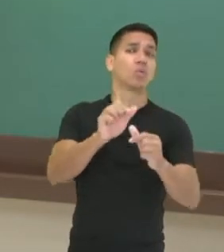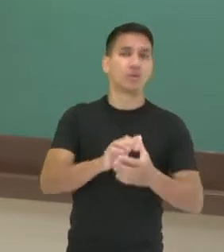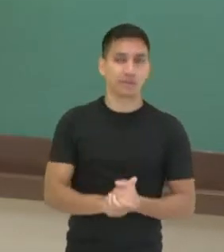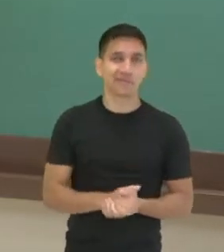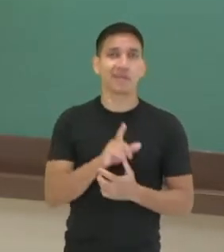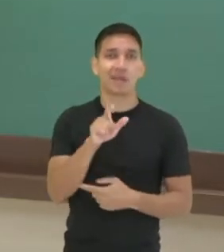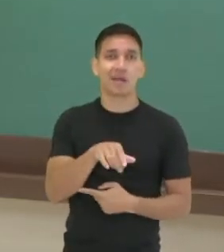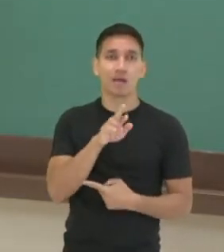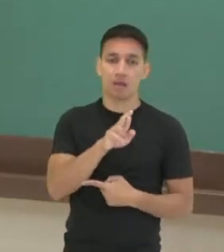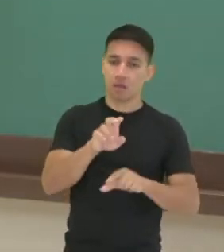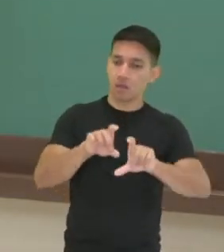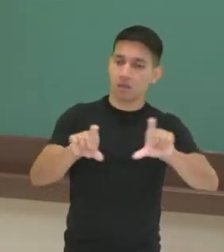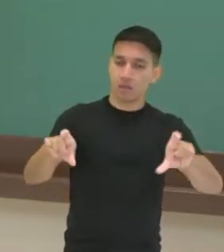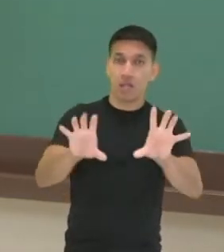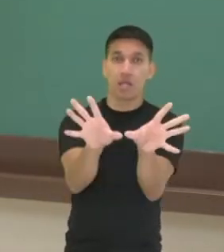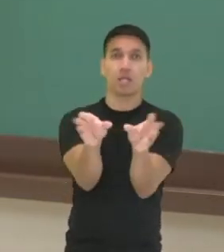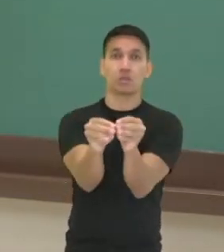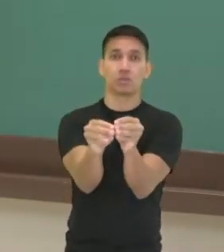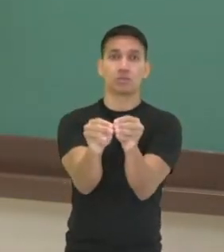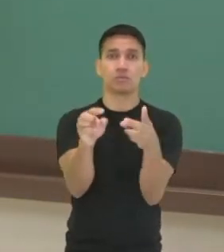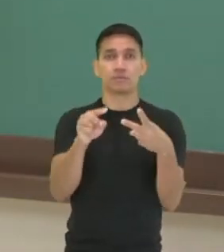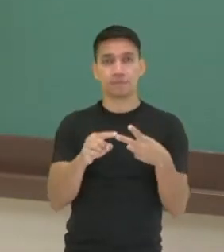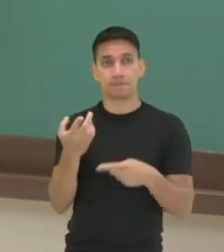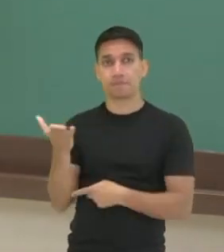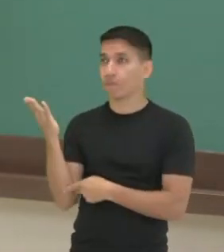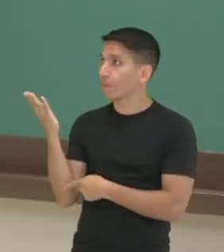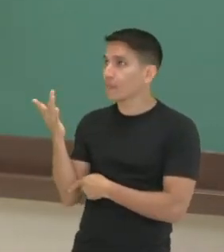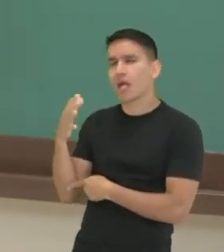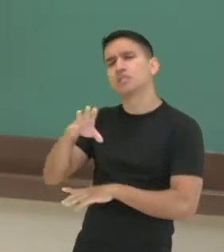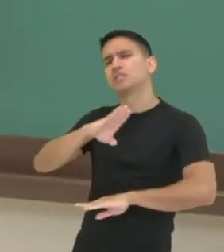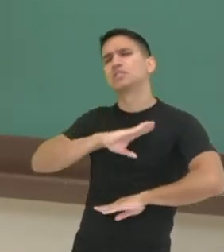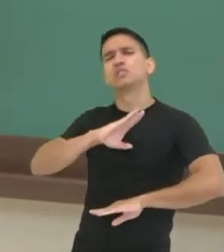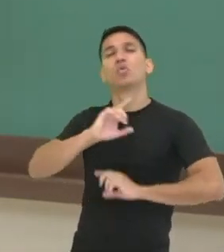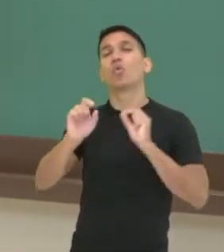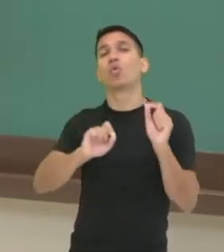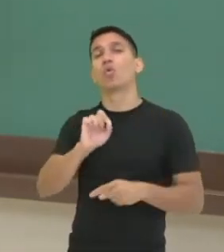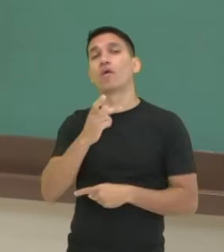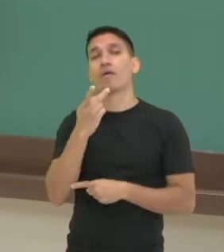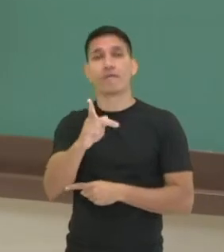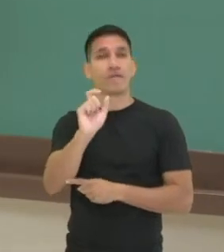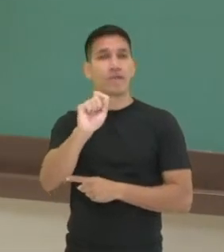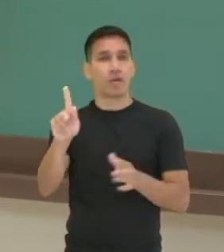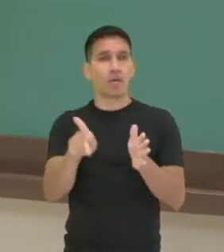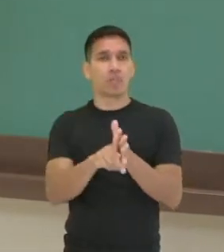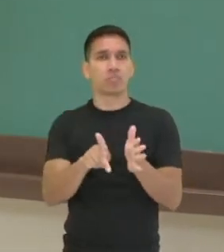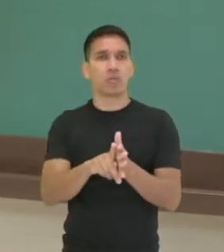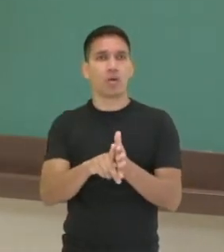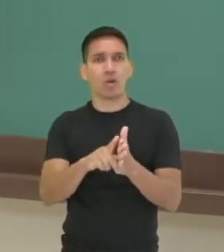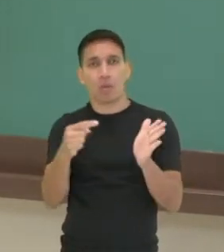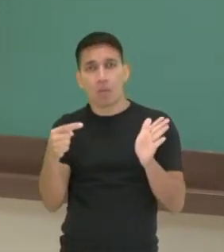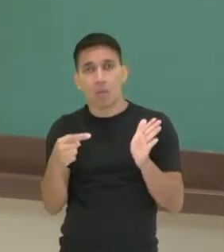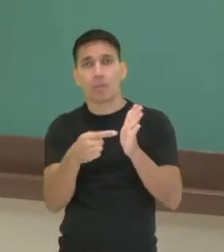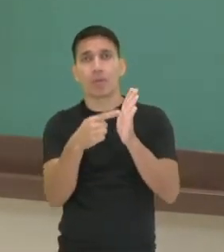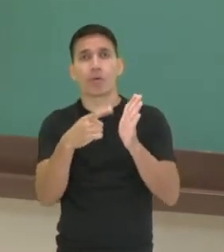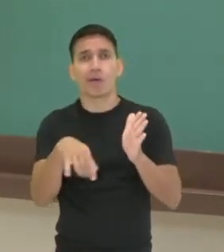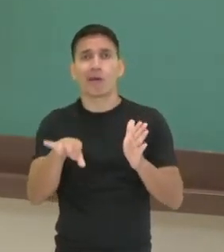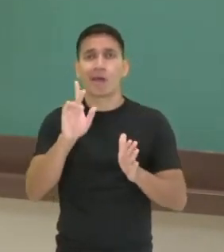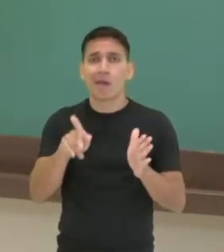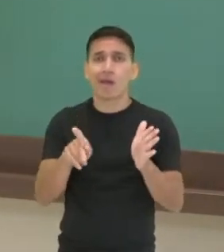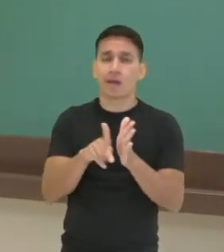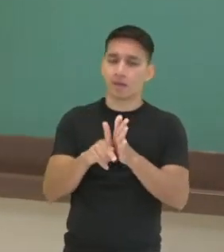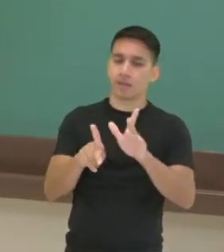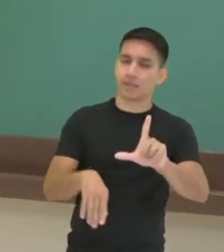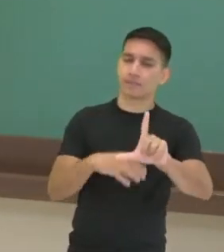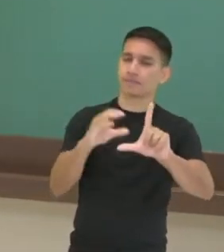A equação reduzida. Nesse caso aqui, o que eu chamei aqui o ponto conhecido? O ponto conhecido eu coloquei